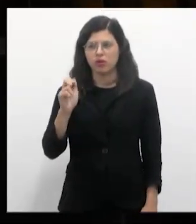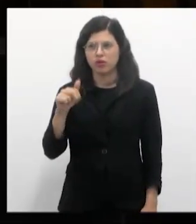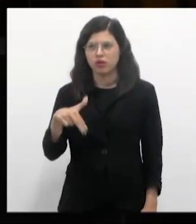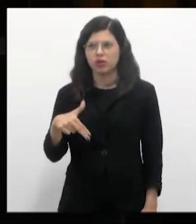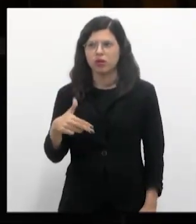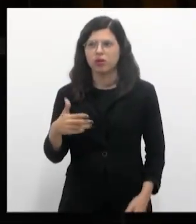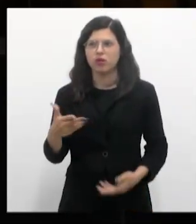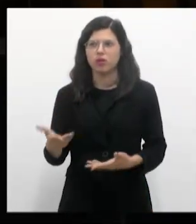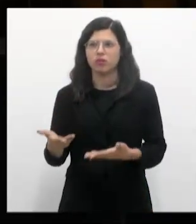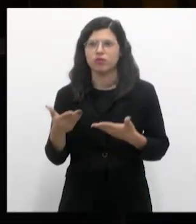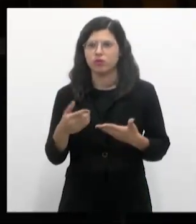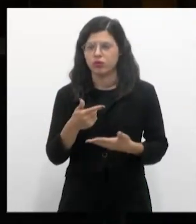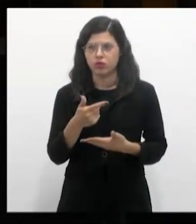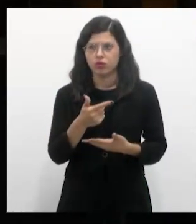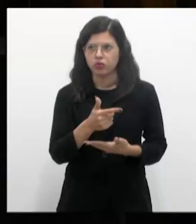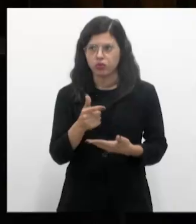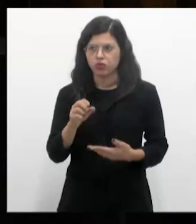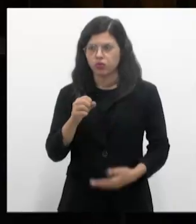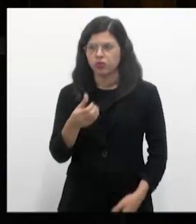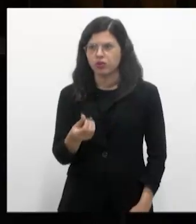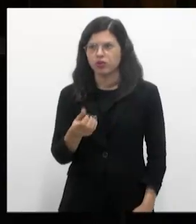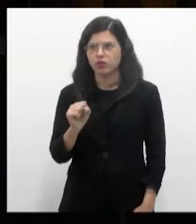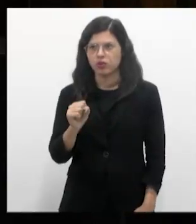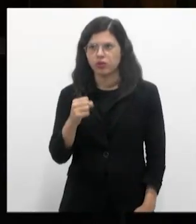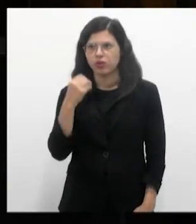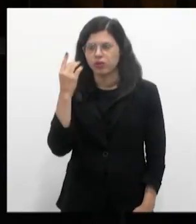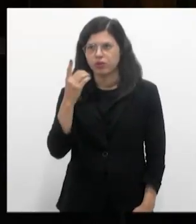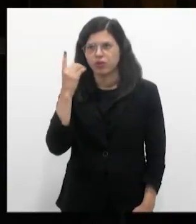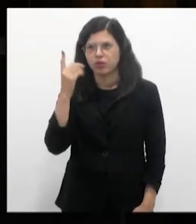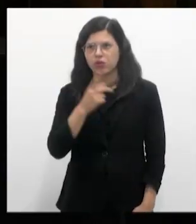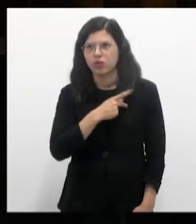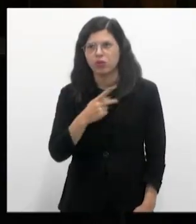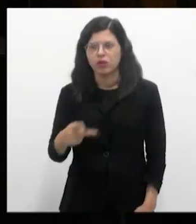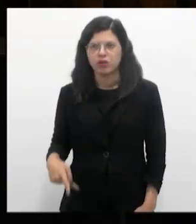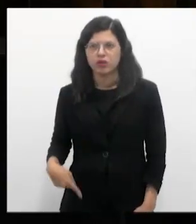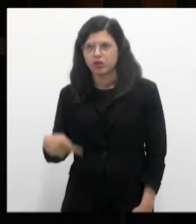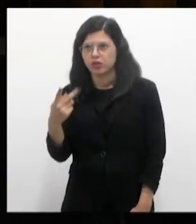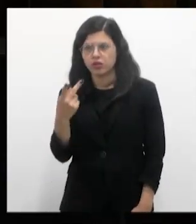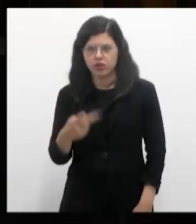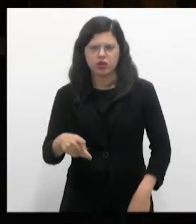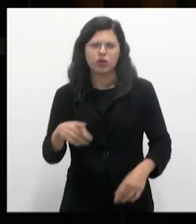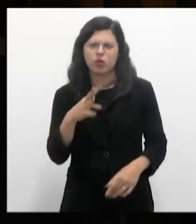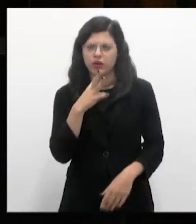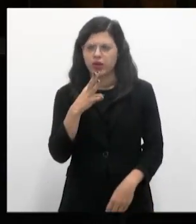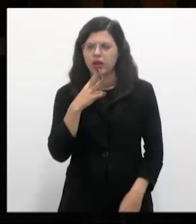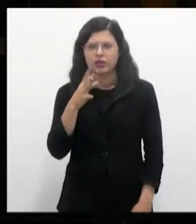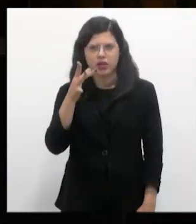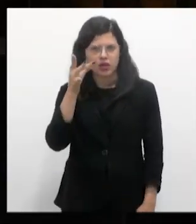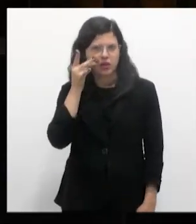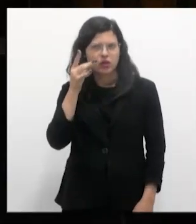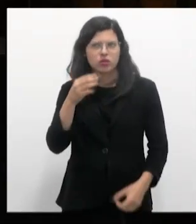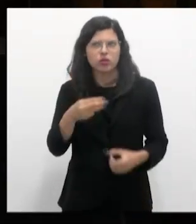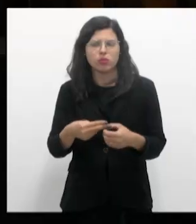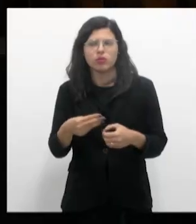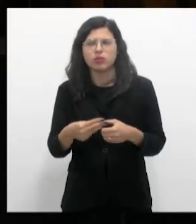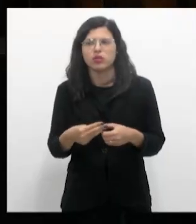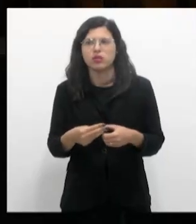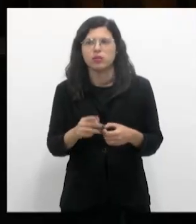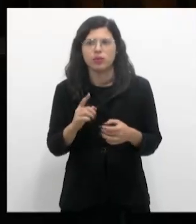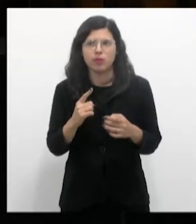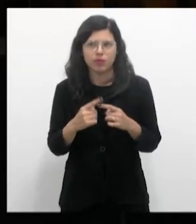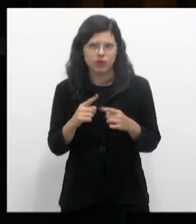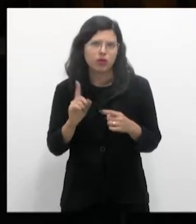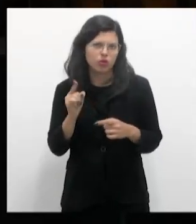outros 68 deputados, porque o outro presidente da casa aqui, ele conhece a realidade do município, como eu conheço, porque nós somos